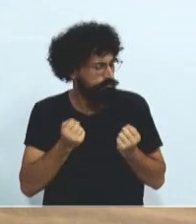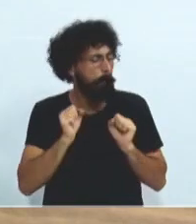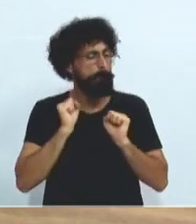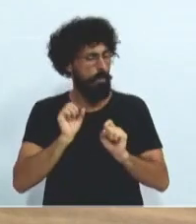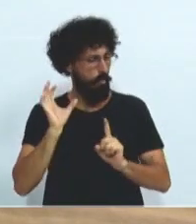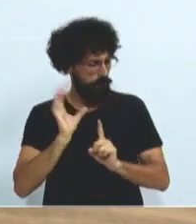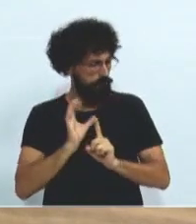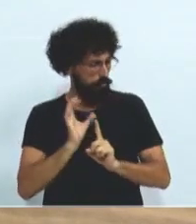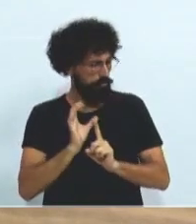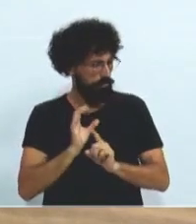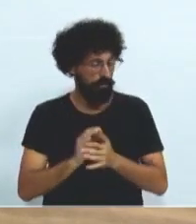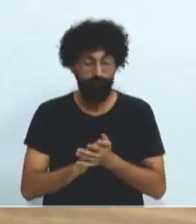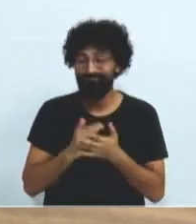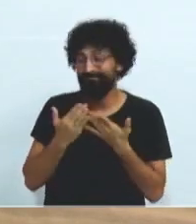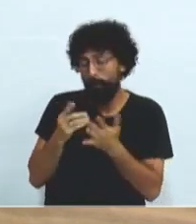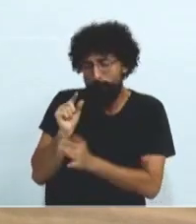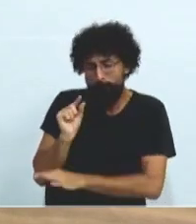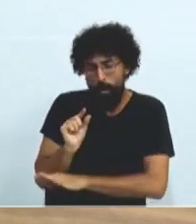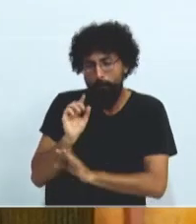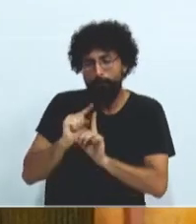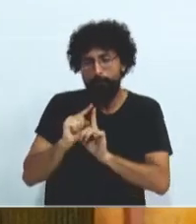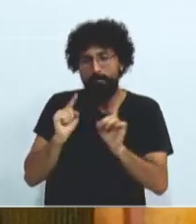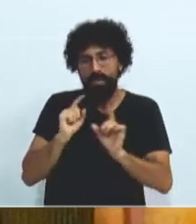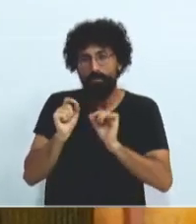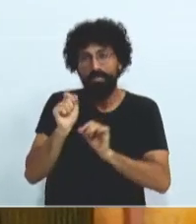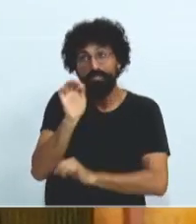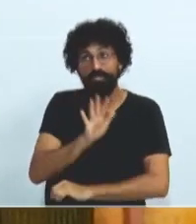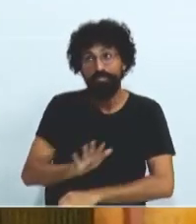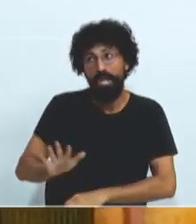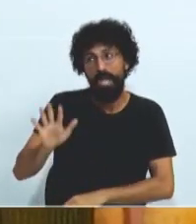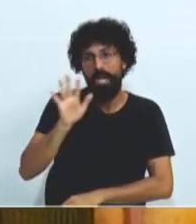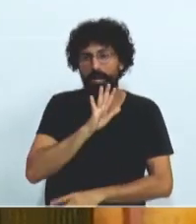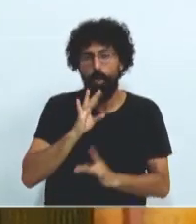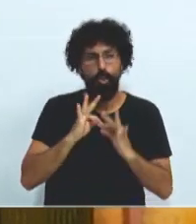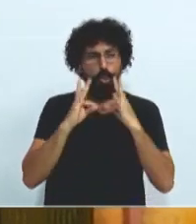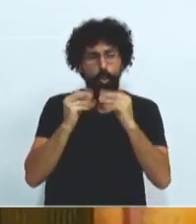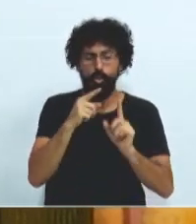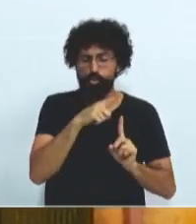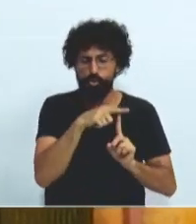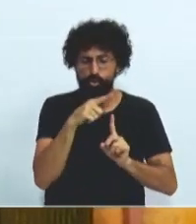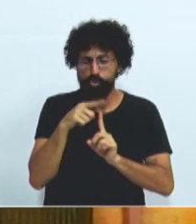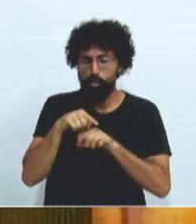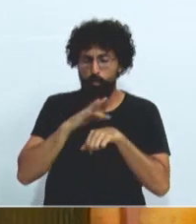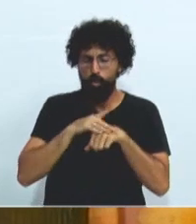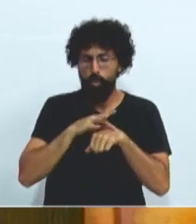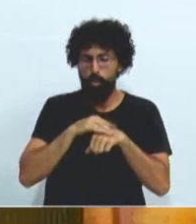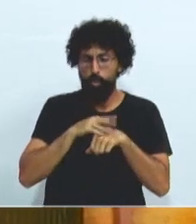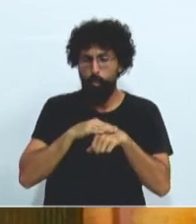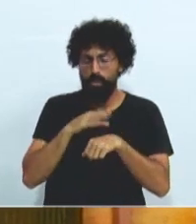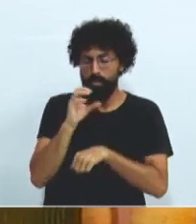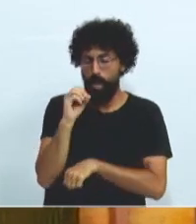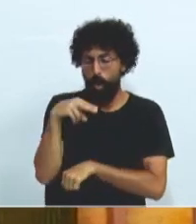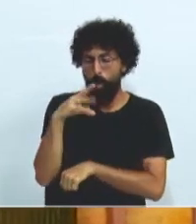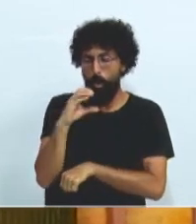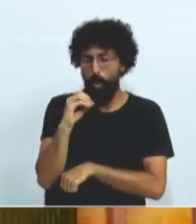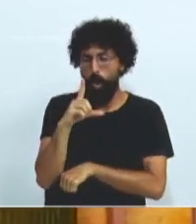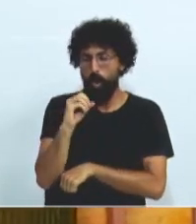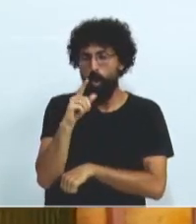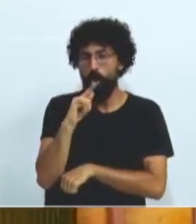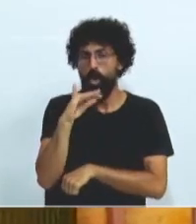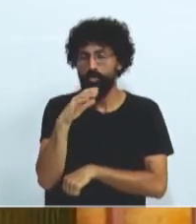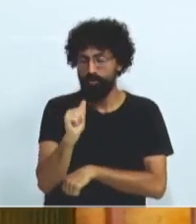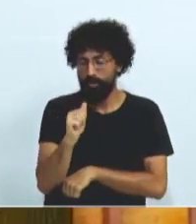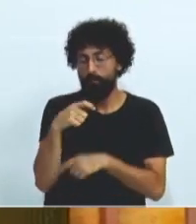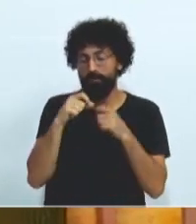ou não? Menos, mas é mais pro geral, né? Então, para todo tipo de doença oncológica, né? Evitar tabagismo, evitar etilismo,